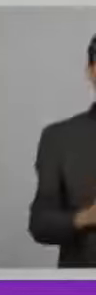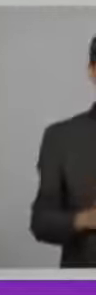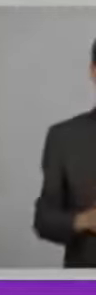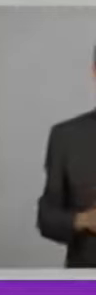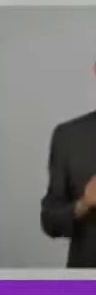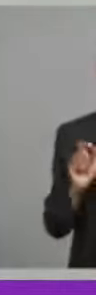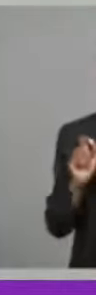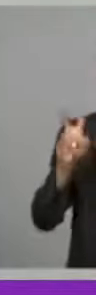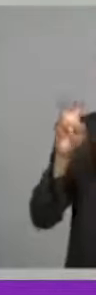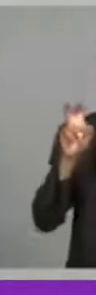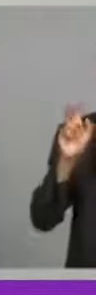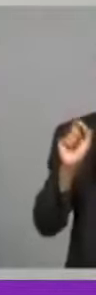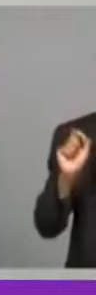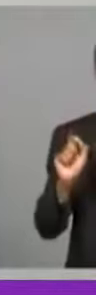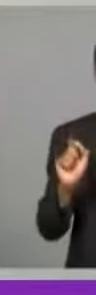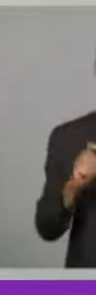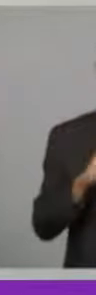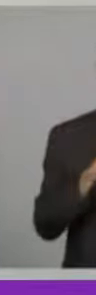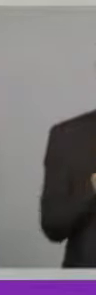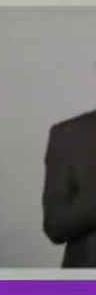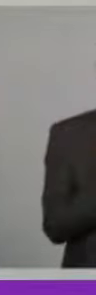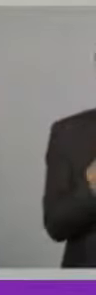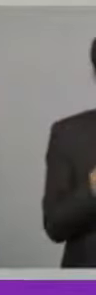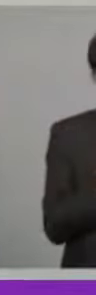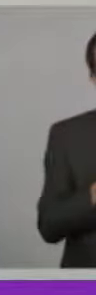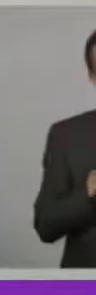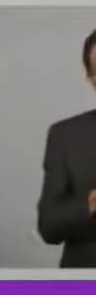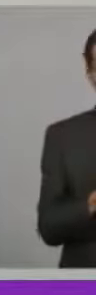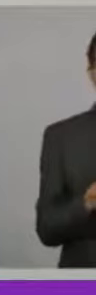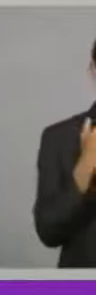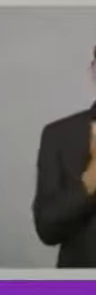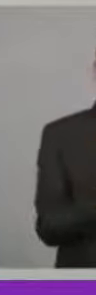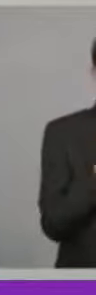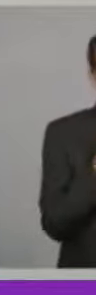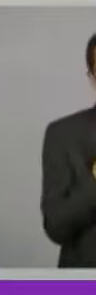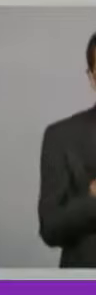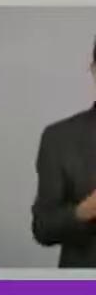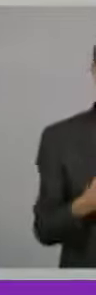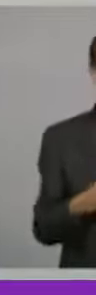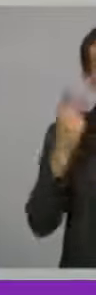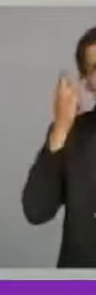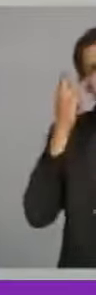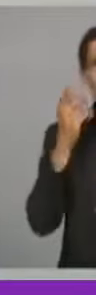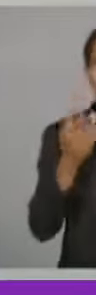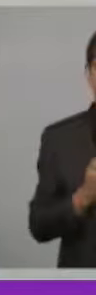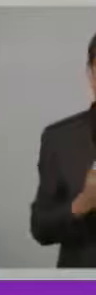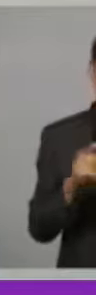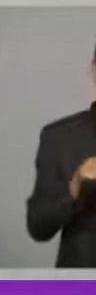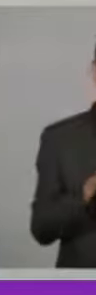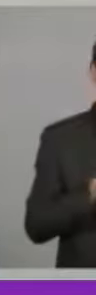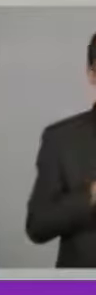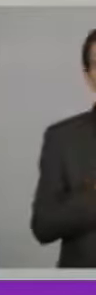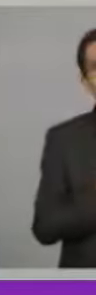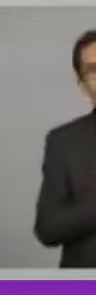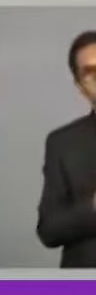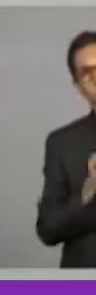é a questão da não abertura das escolas em setembro, até porque São Paulo começa a subir novamente a curva depois aí